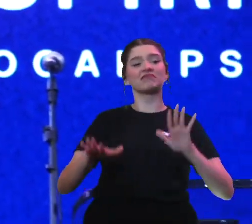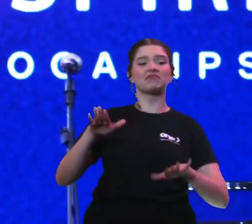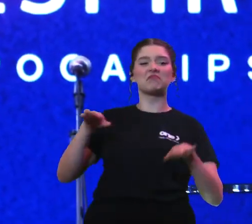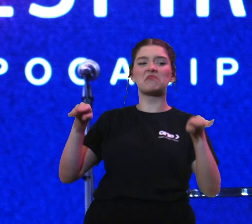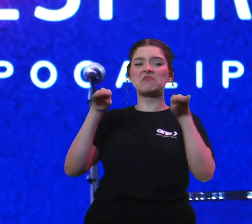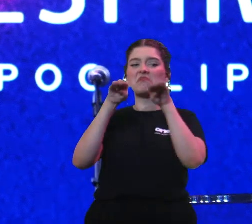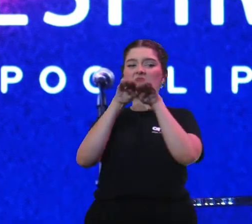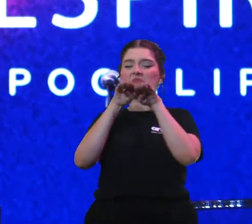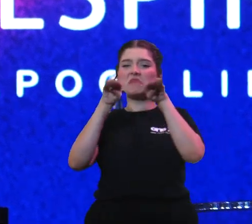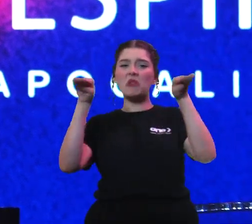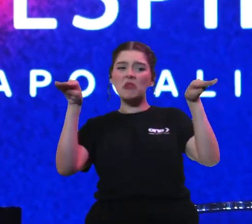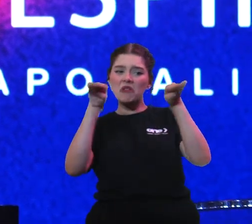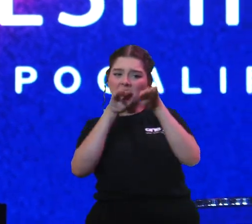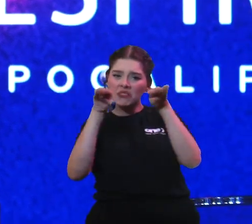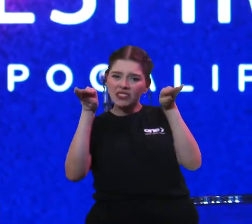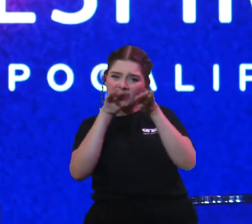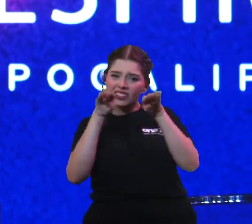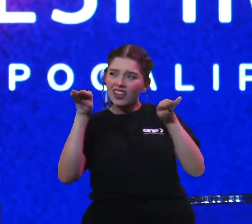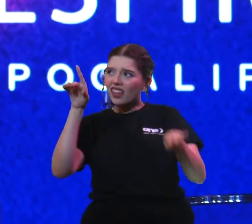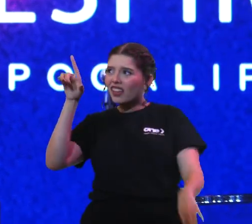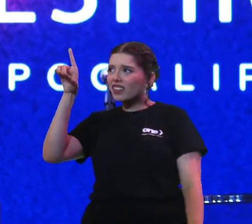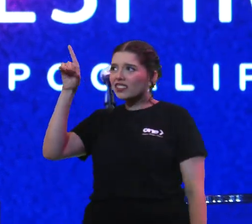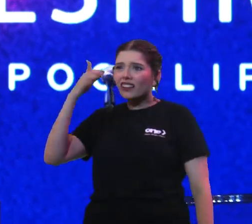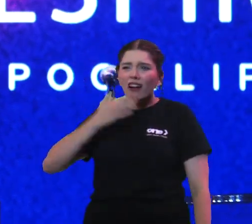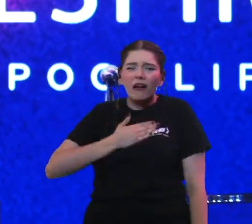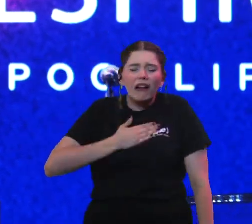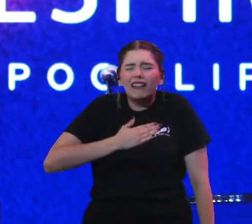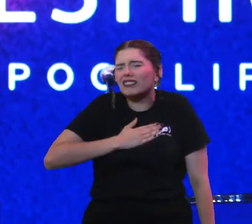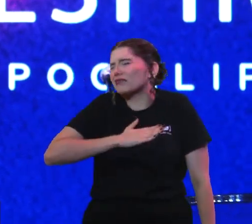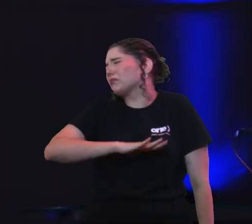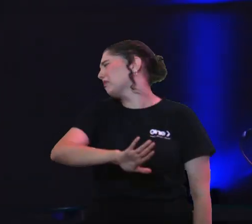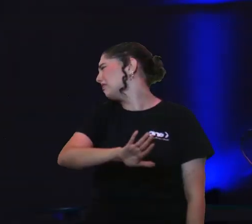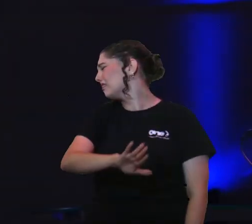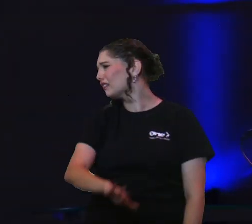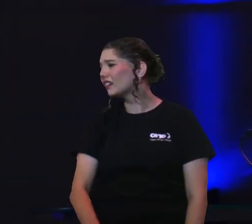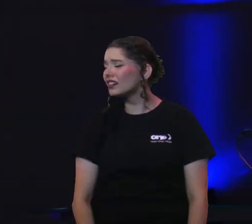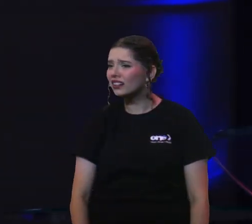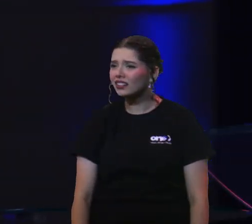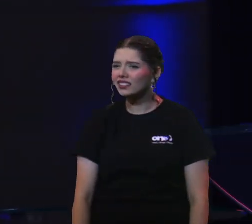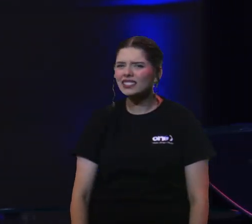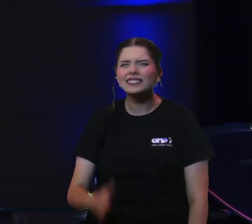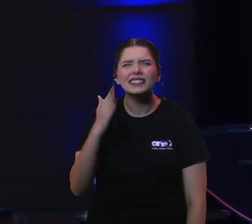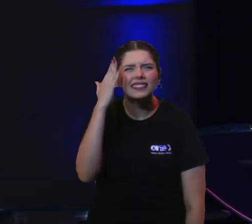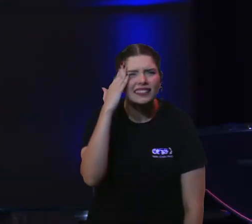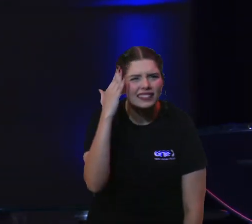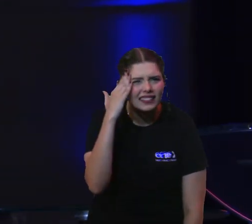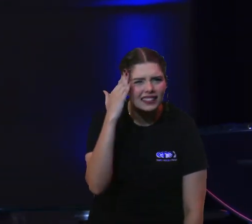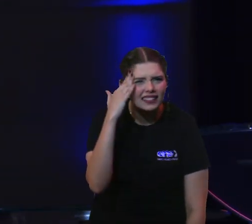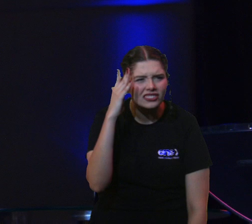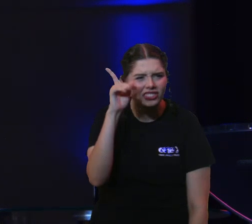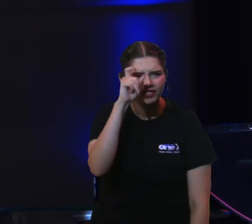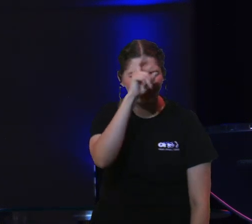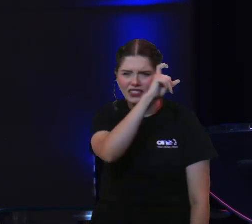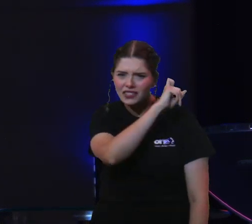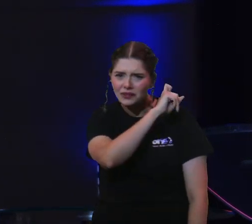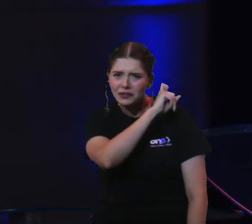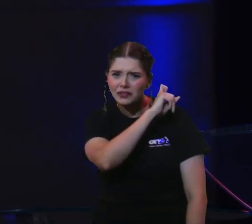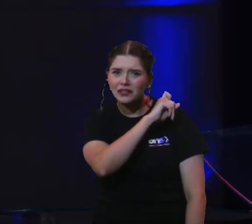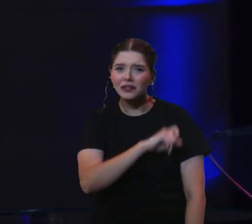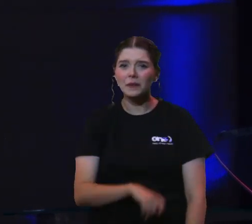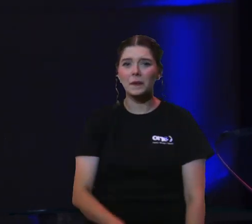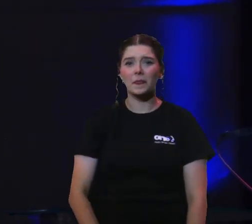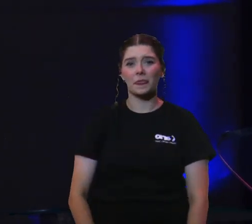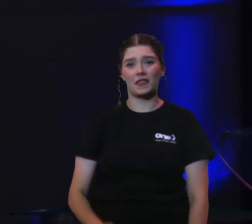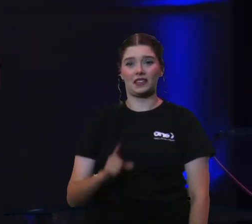nós causamos náuseas ao próprio Deus. Você está entendendo que pesado que é esse negócio? Afinal de